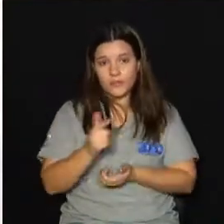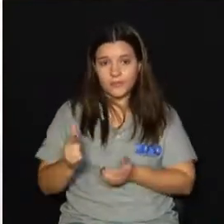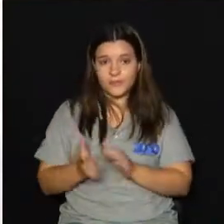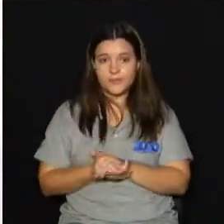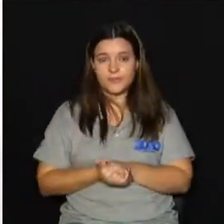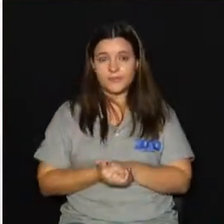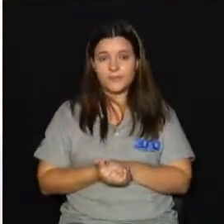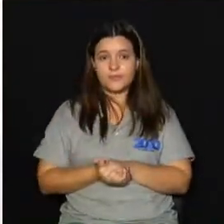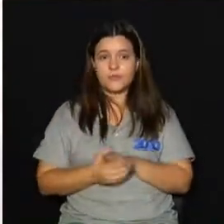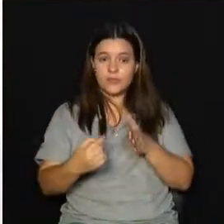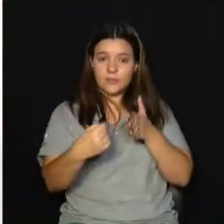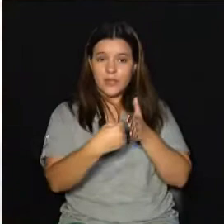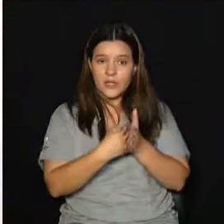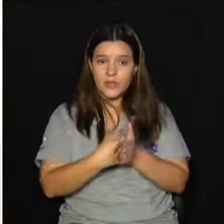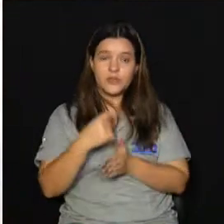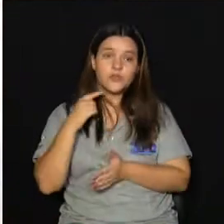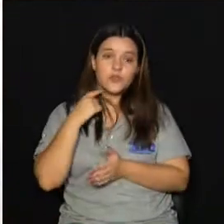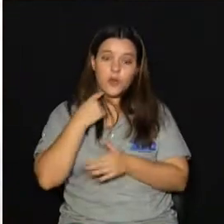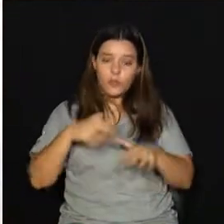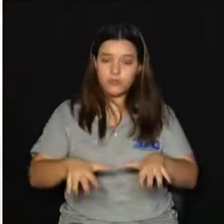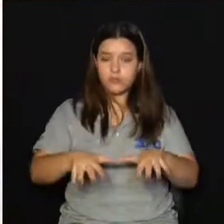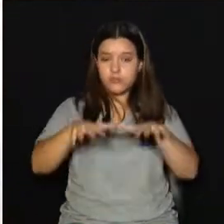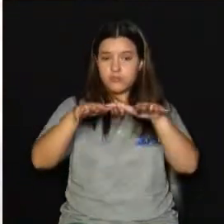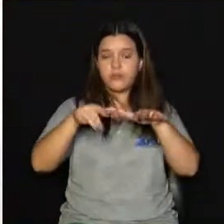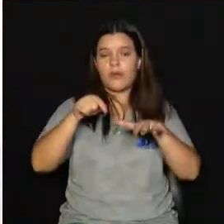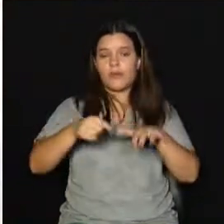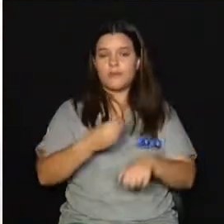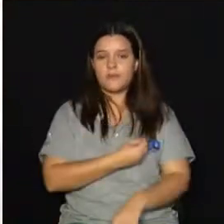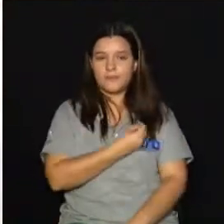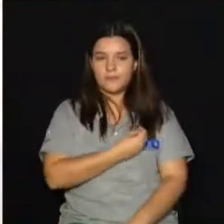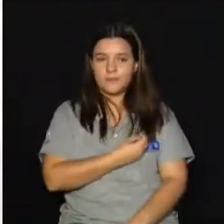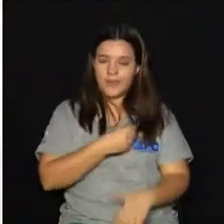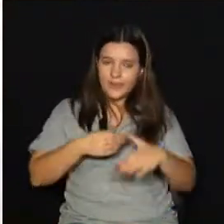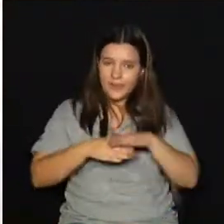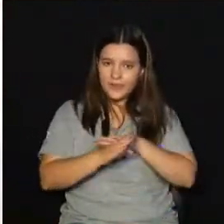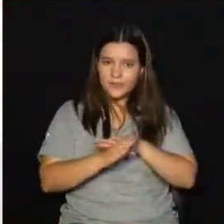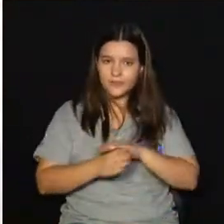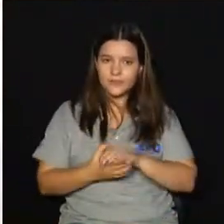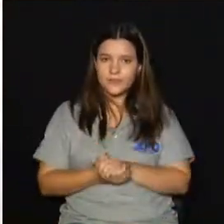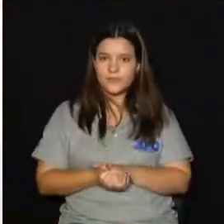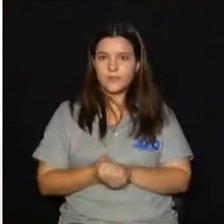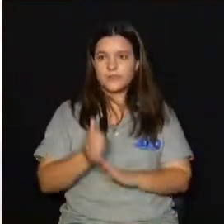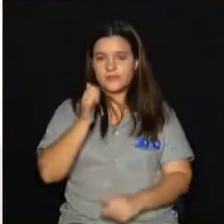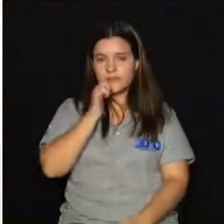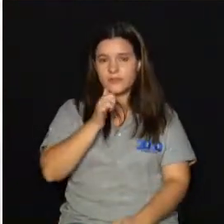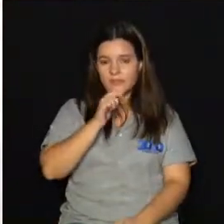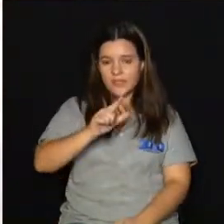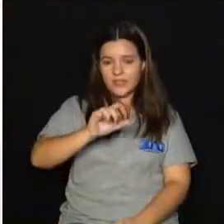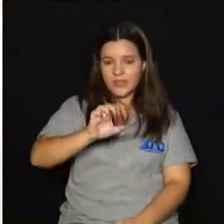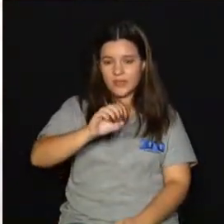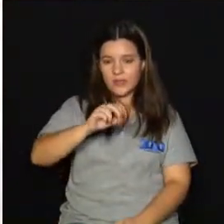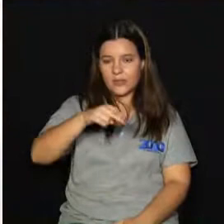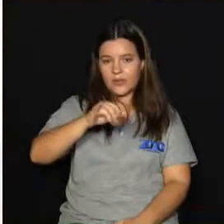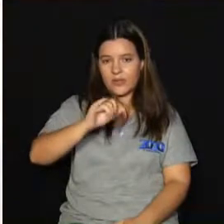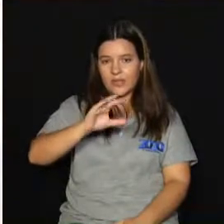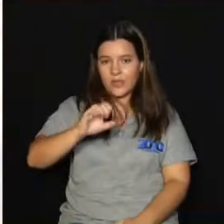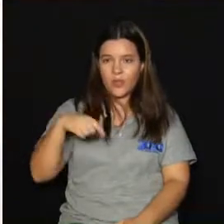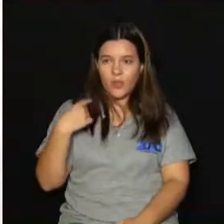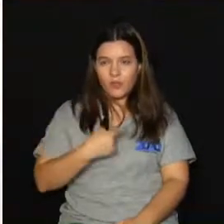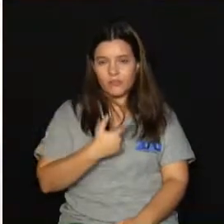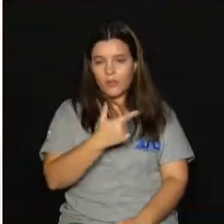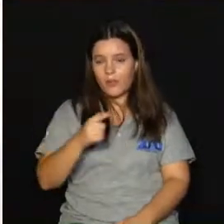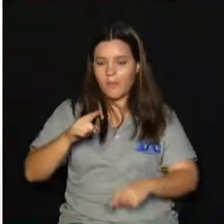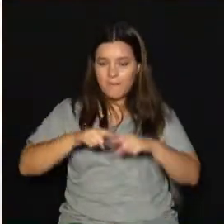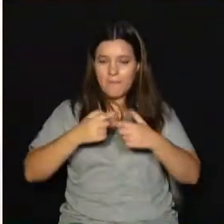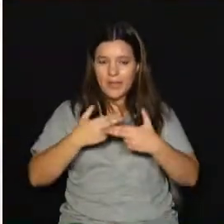que você me perguntou da sujeira na entrada anterior, e também a Leonice afirmou, nós não temos material